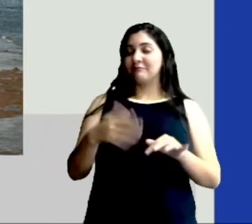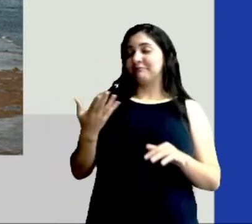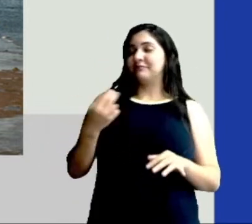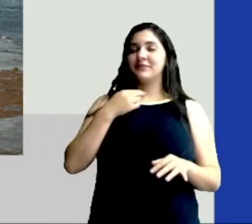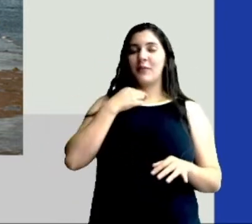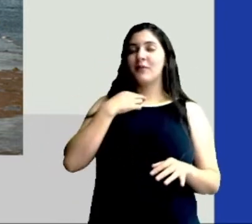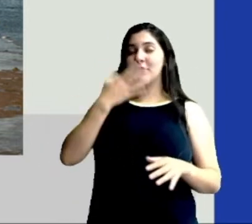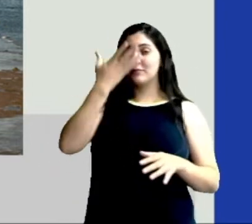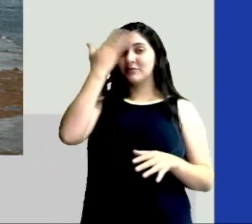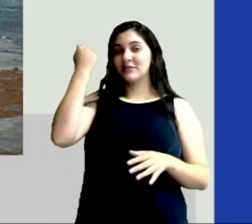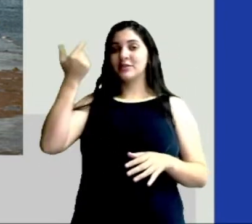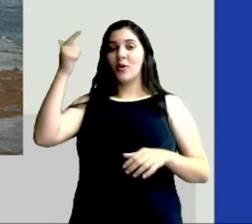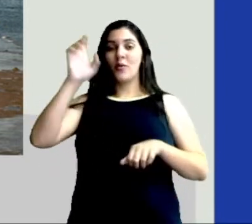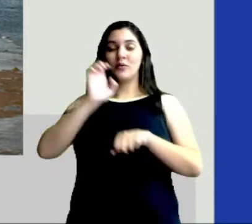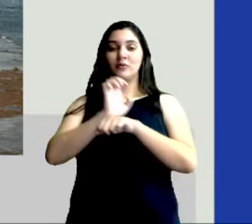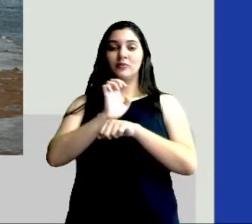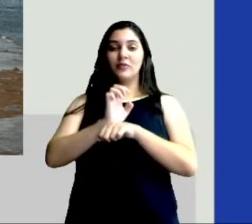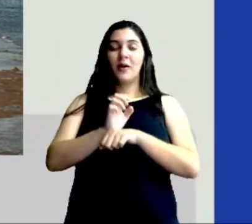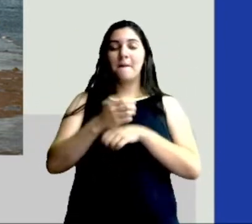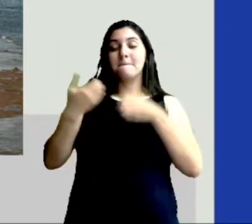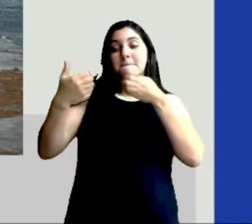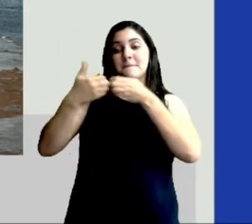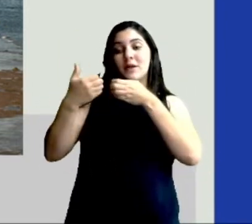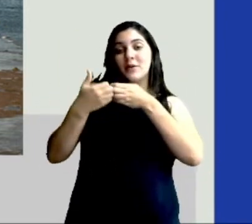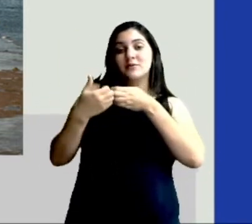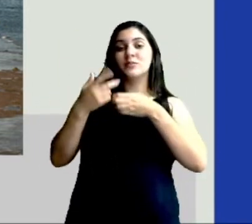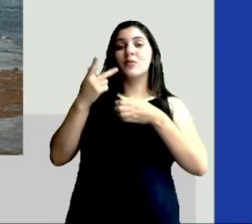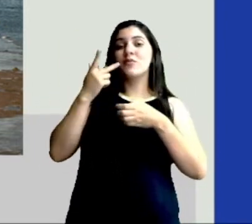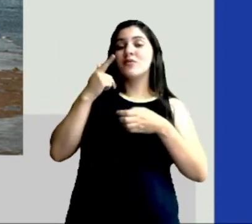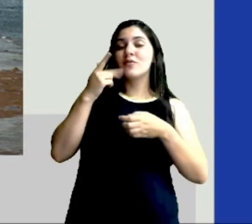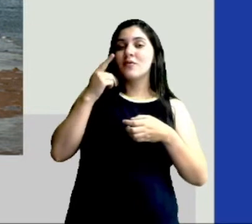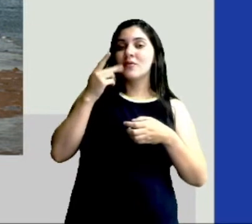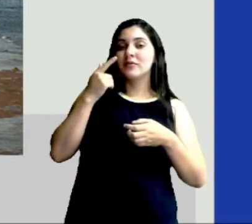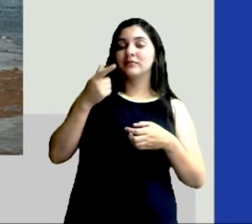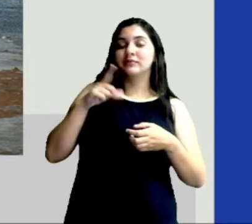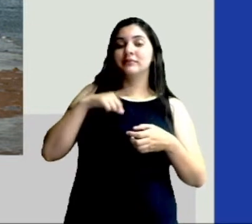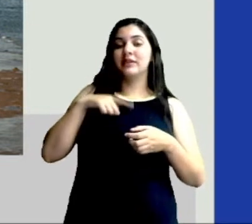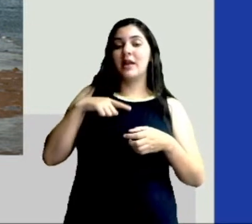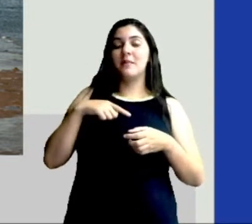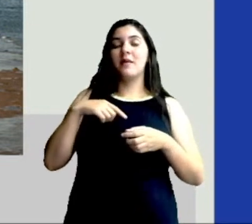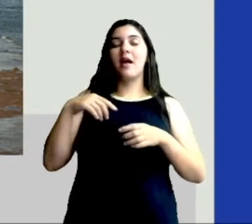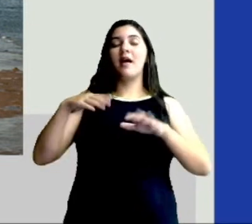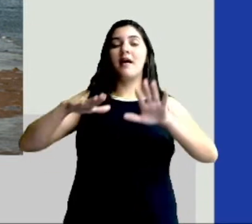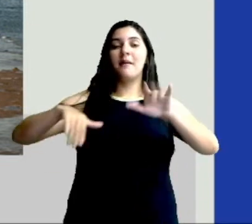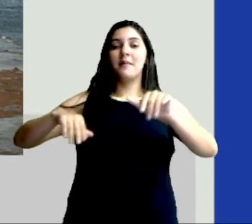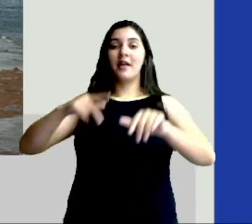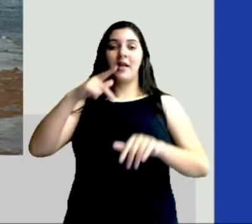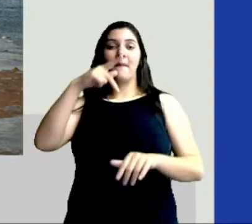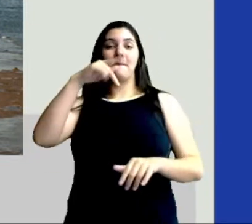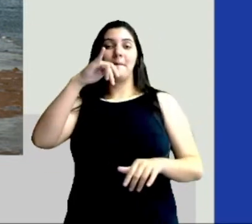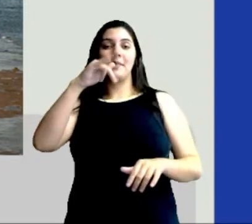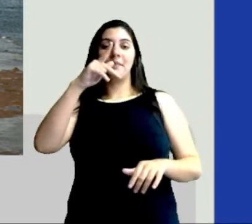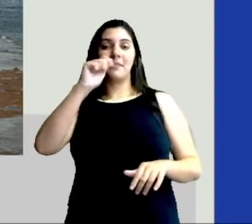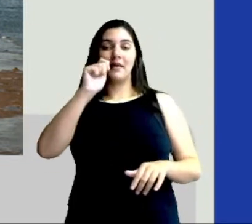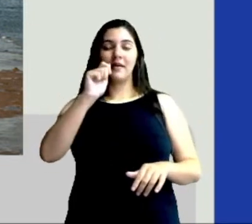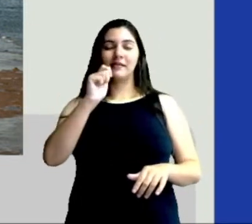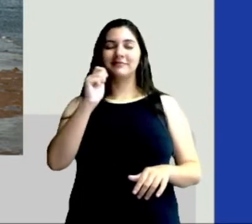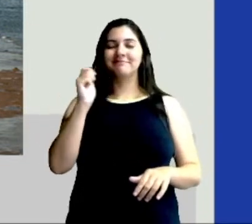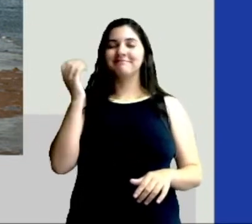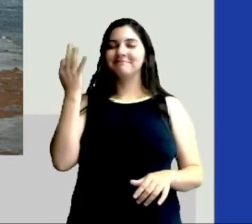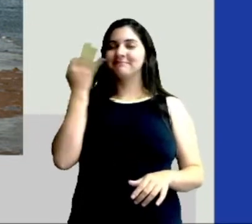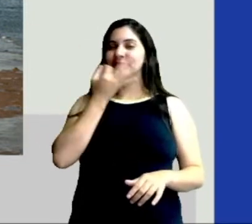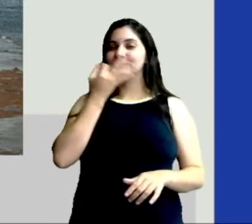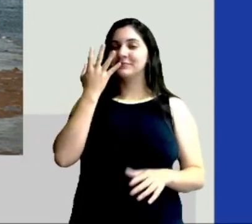esquecer, né, de outro estado, nosso estado aqui próximo, Rio Grande do Norte, nós temos a praia de Pipa. Olha que paisagem